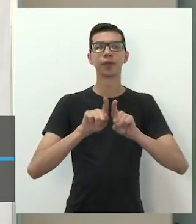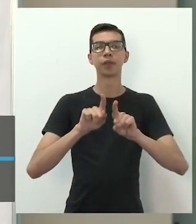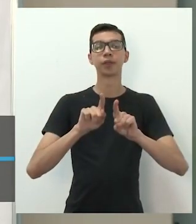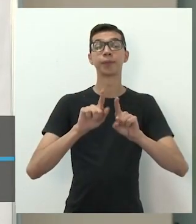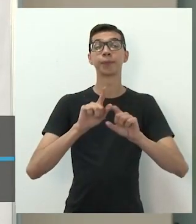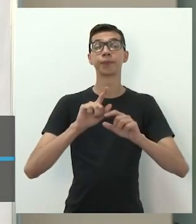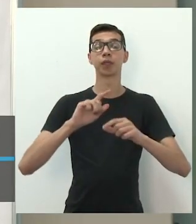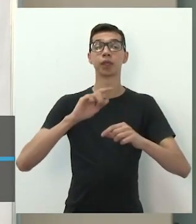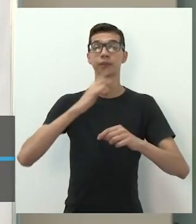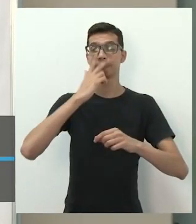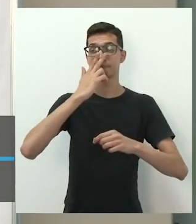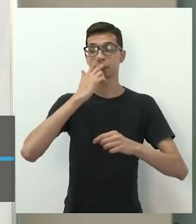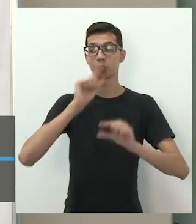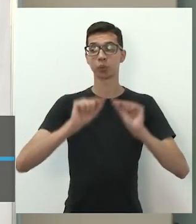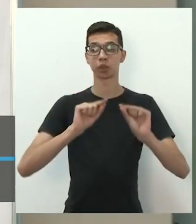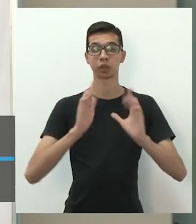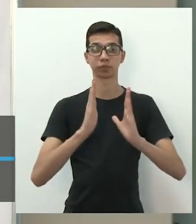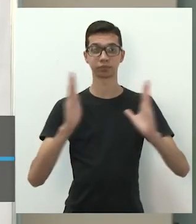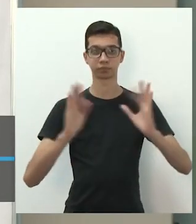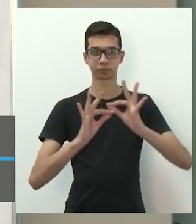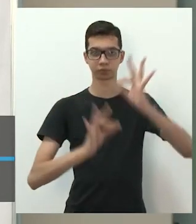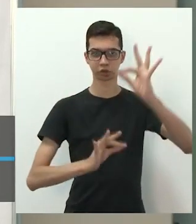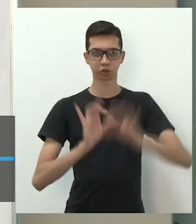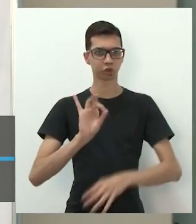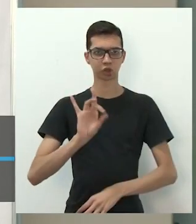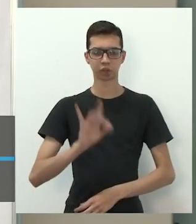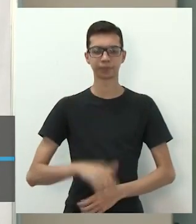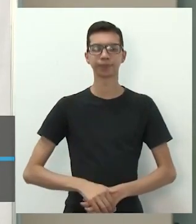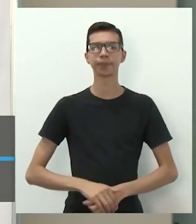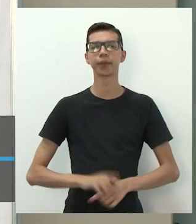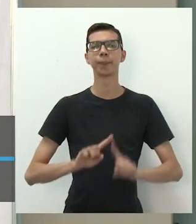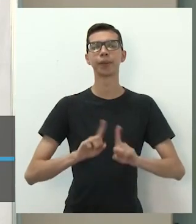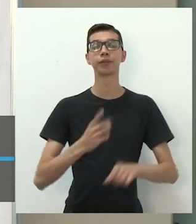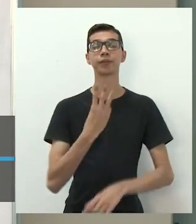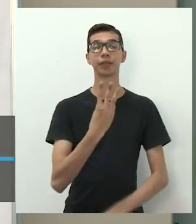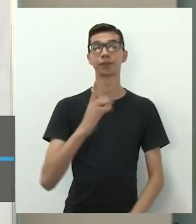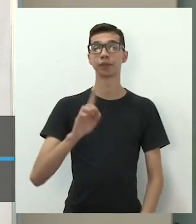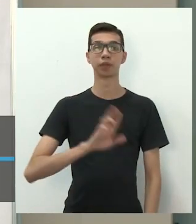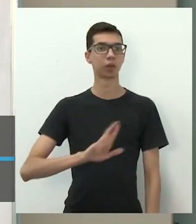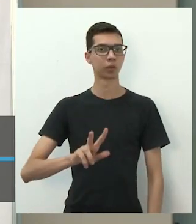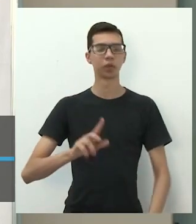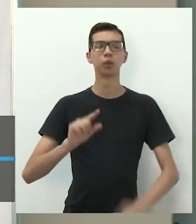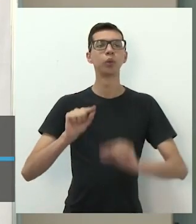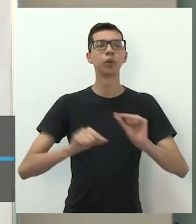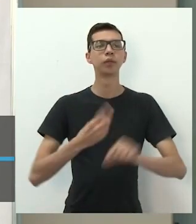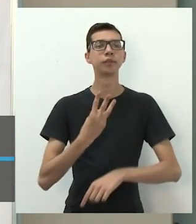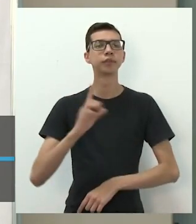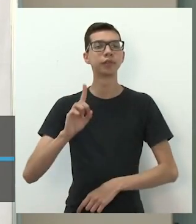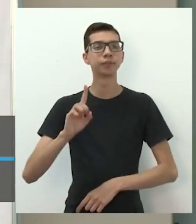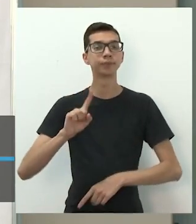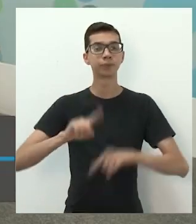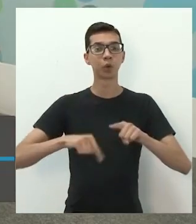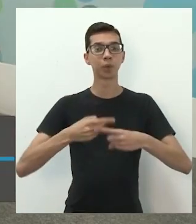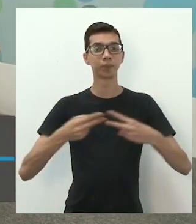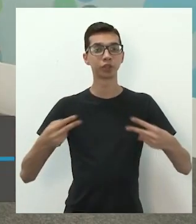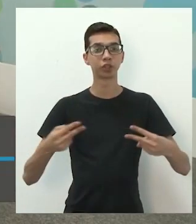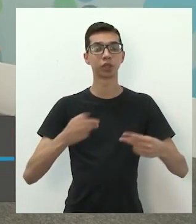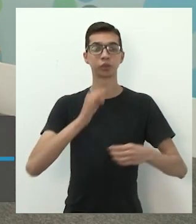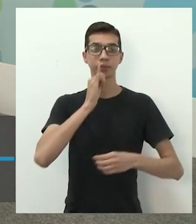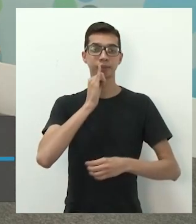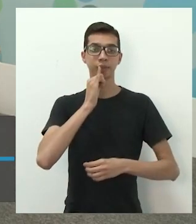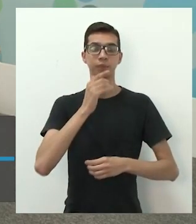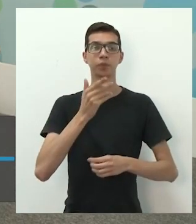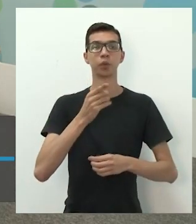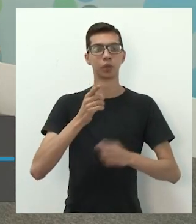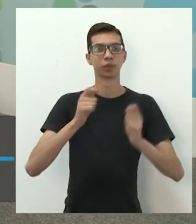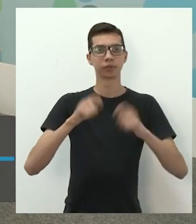você não pode dizer que é tridimensional, tá, Maju? Tridimensional é sempre um objeto, como uma escultura, que você pode